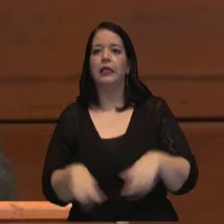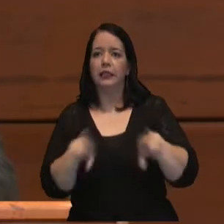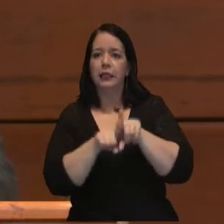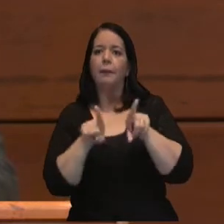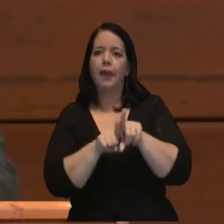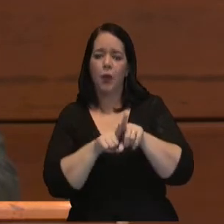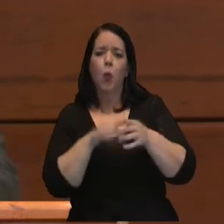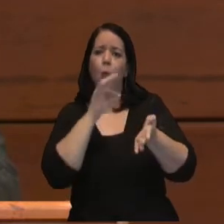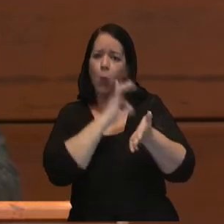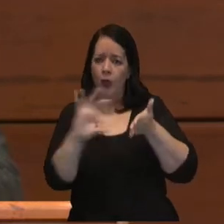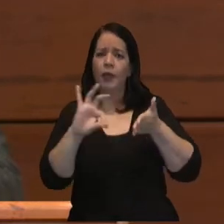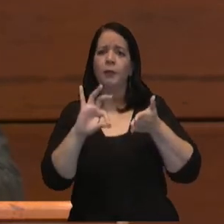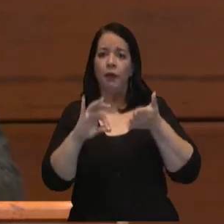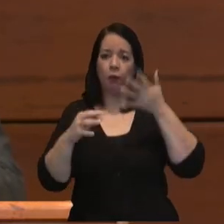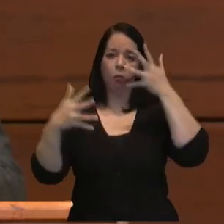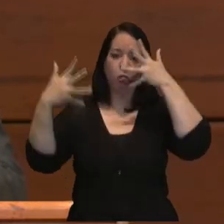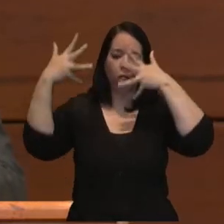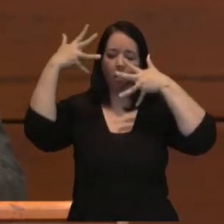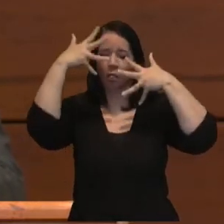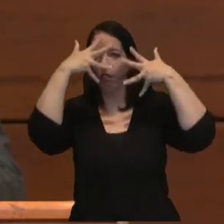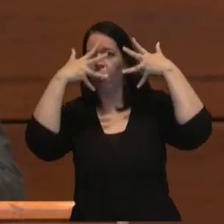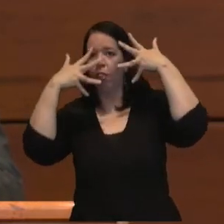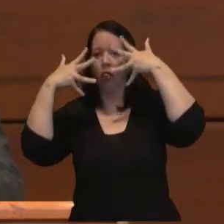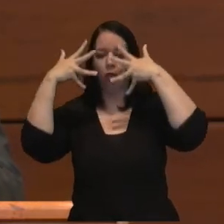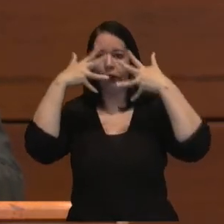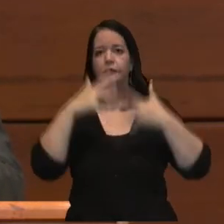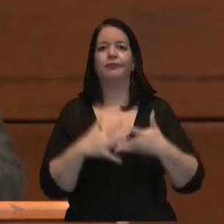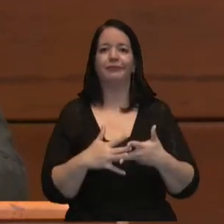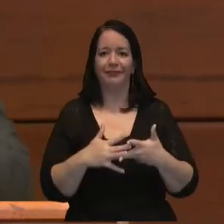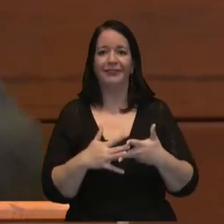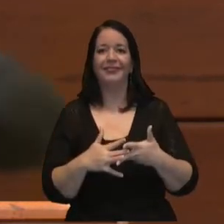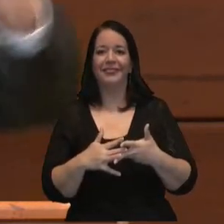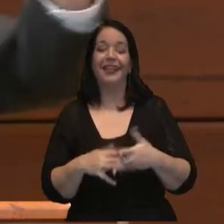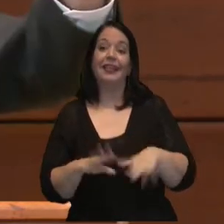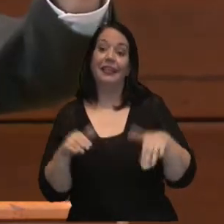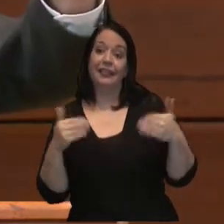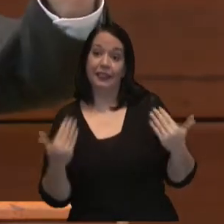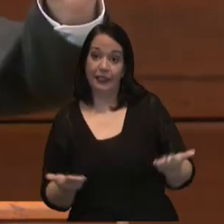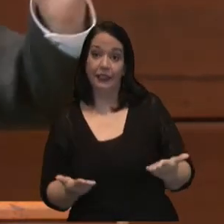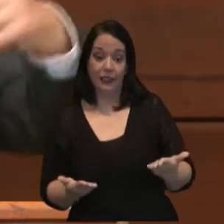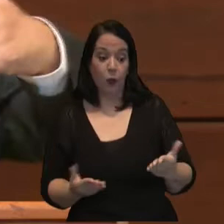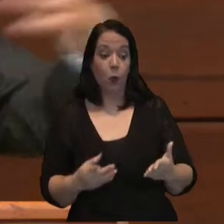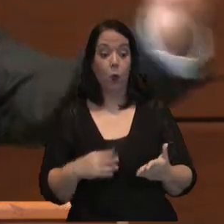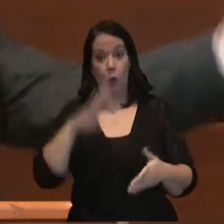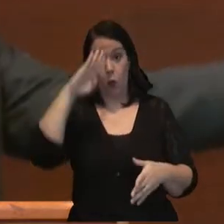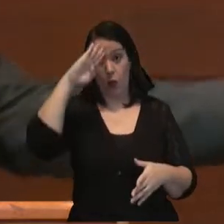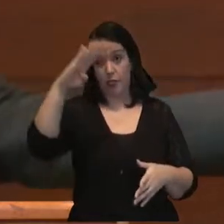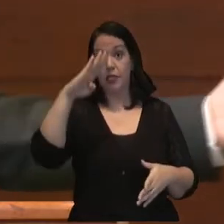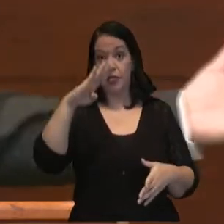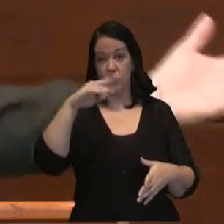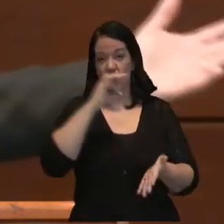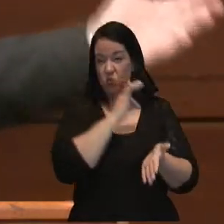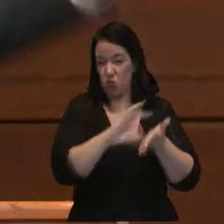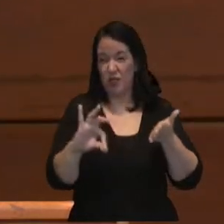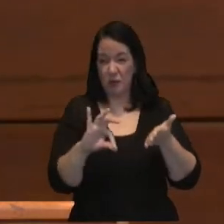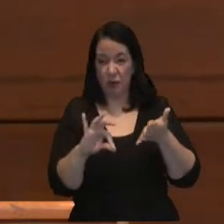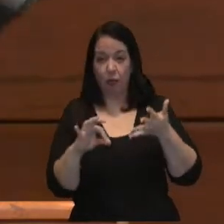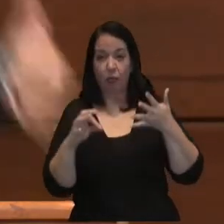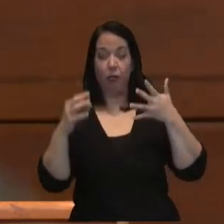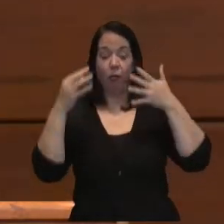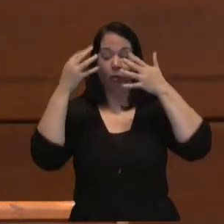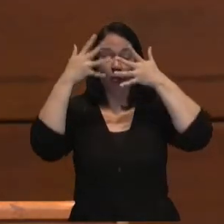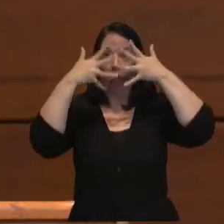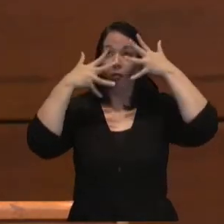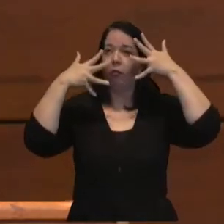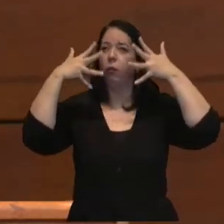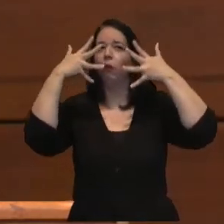em caminhar mesmo com a visão turva. O que disse o homem de Deus? Com a visão turva, o exército: não, esse Eliseu